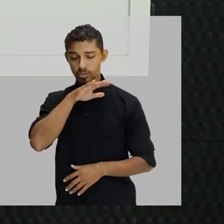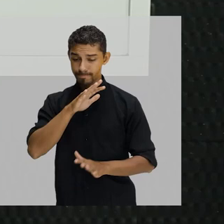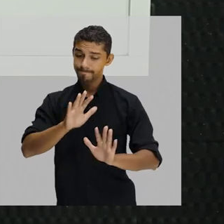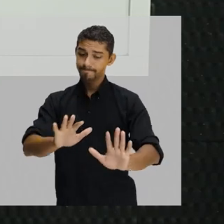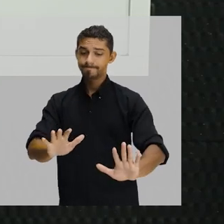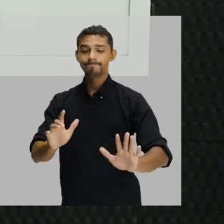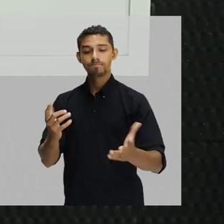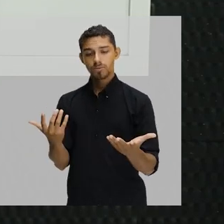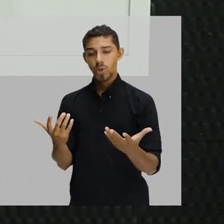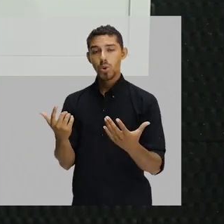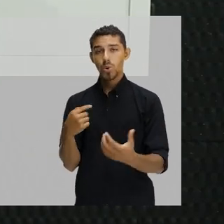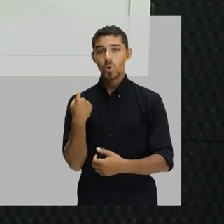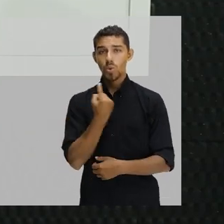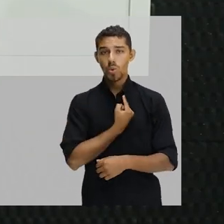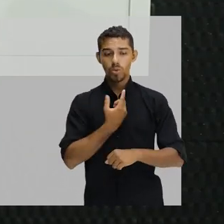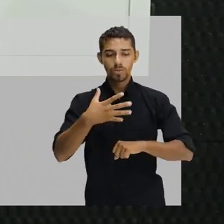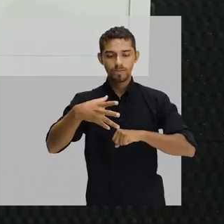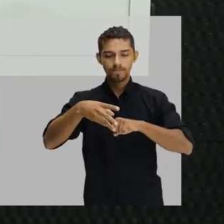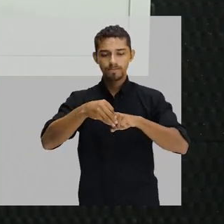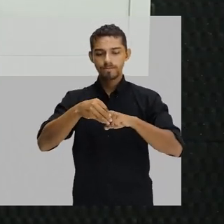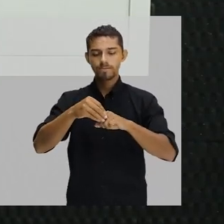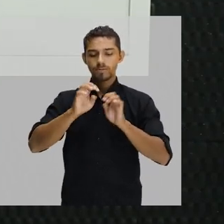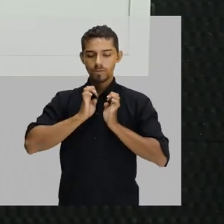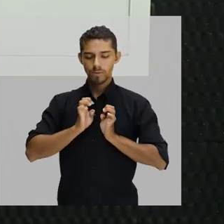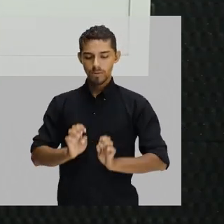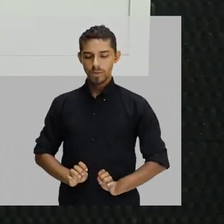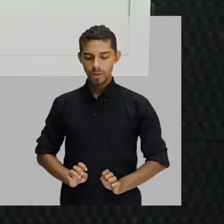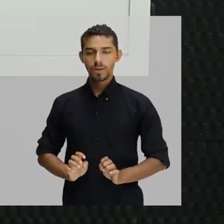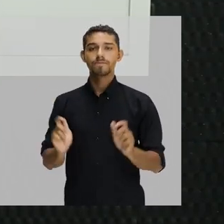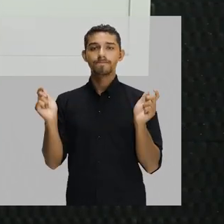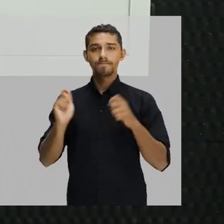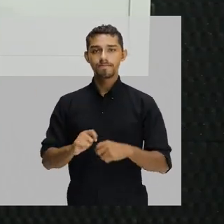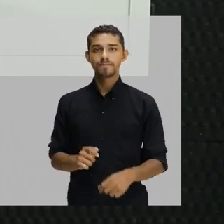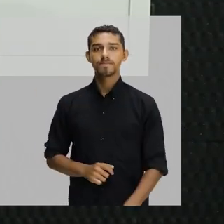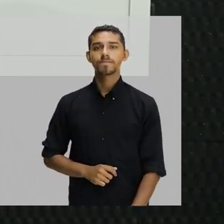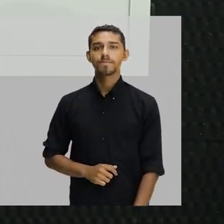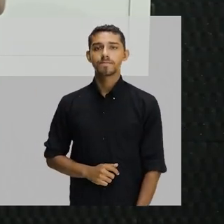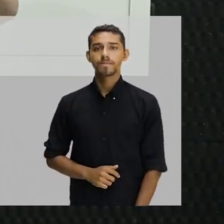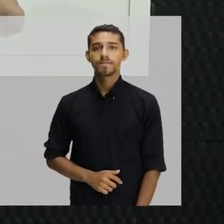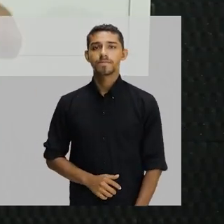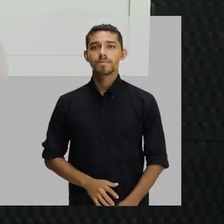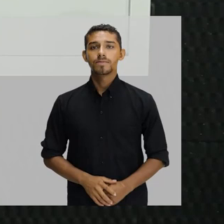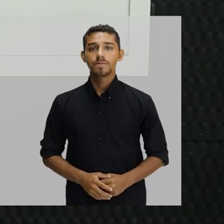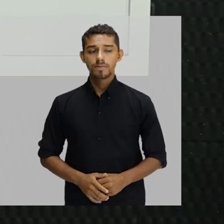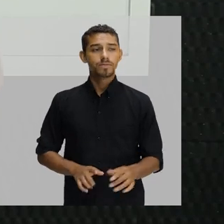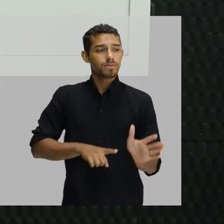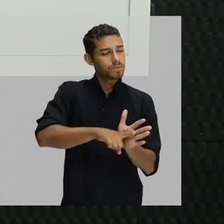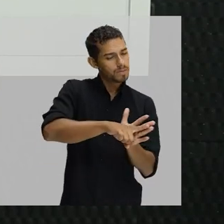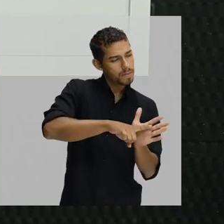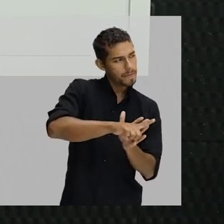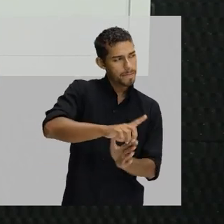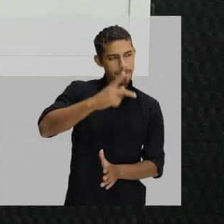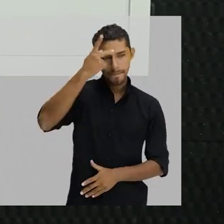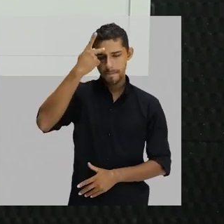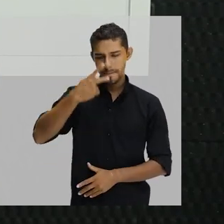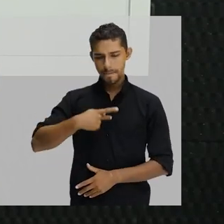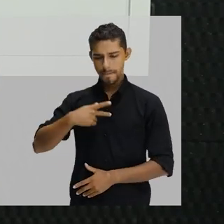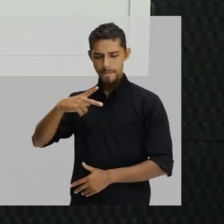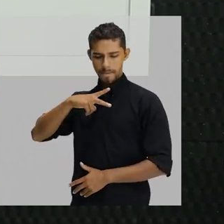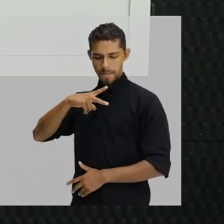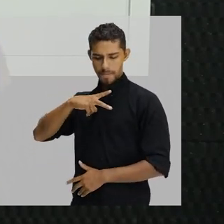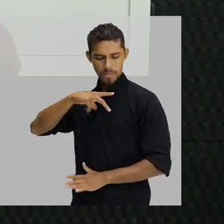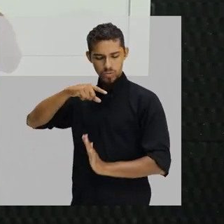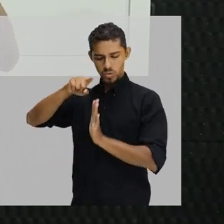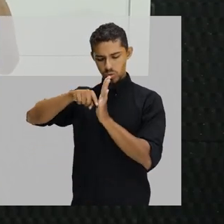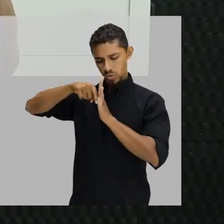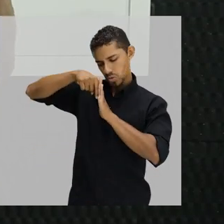ética e também aplicar à sua vida. Fazer uma leitura, fazer uma investigação pessoal das pessoas também que estão ao seu